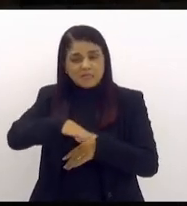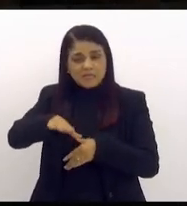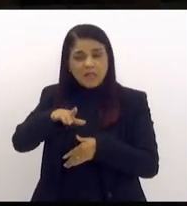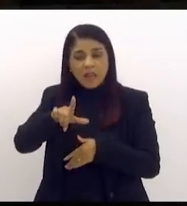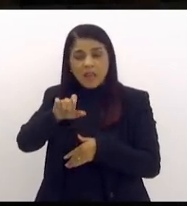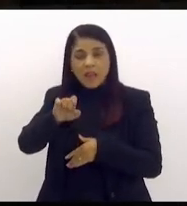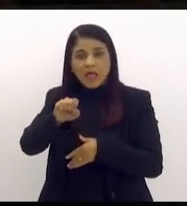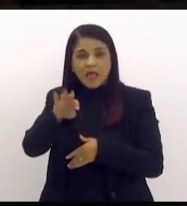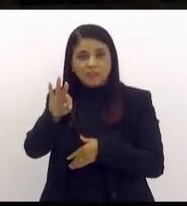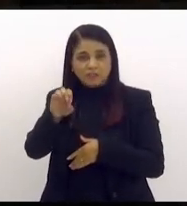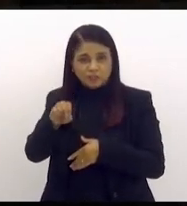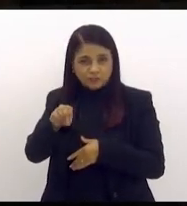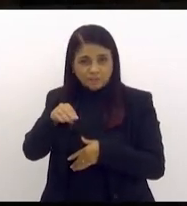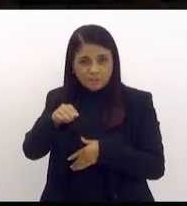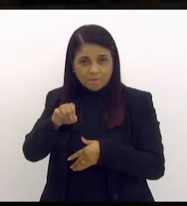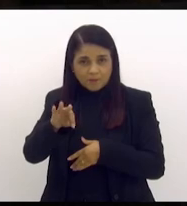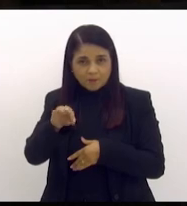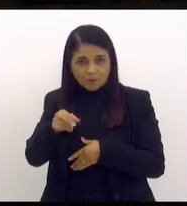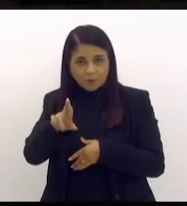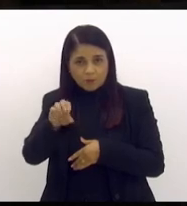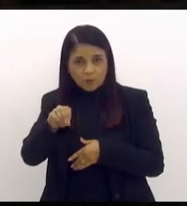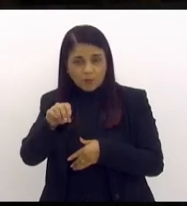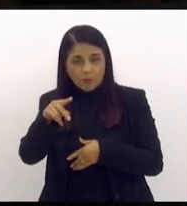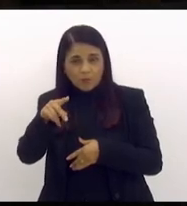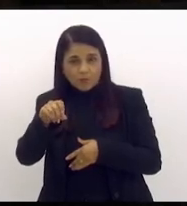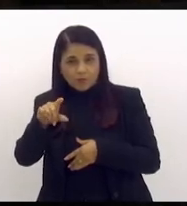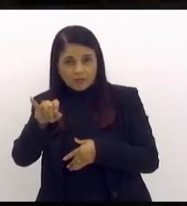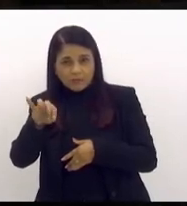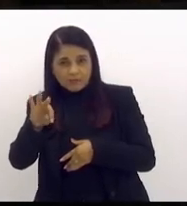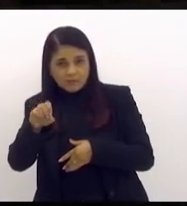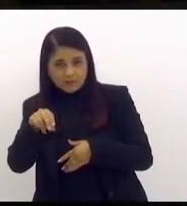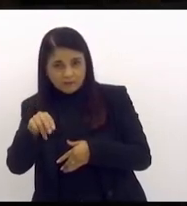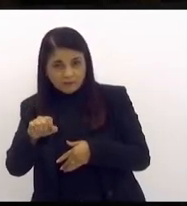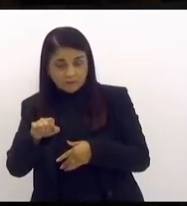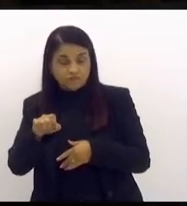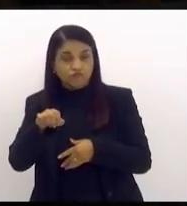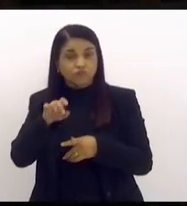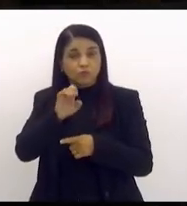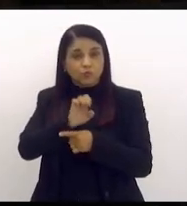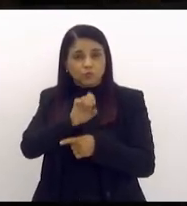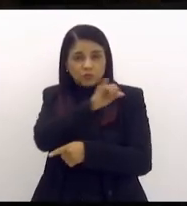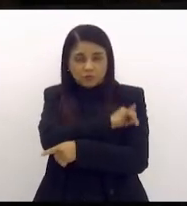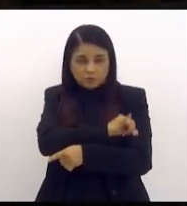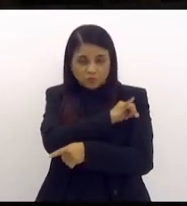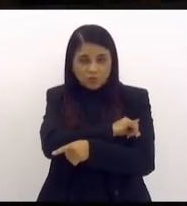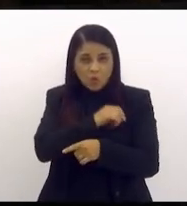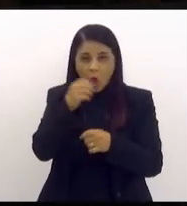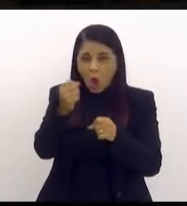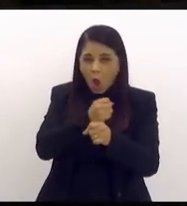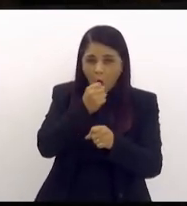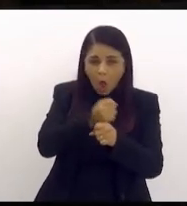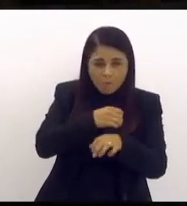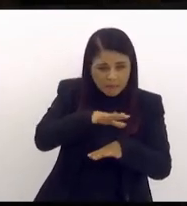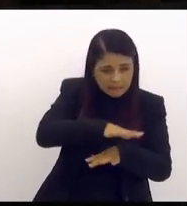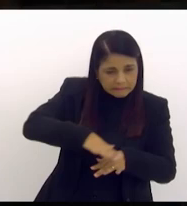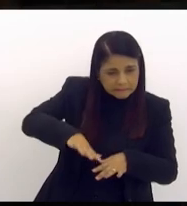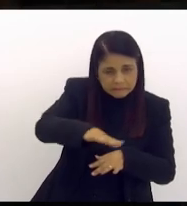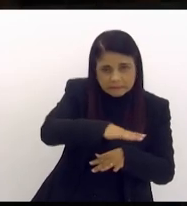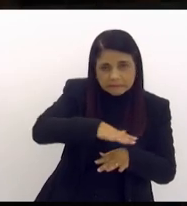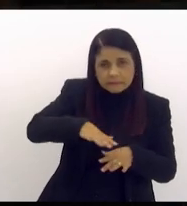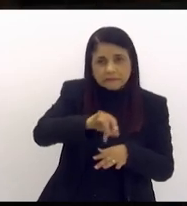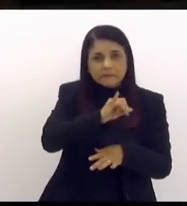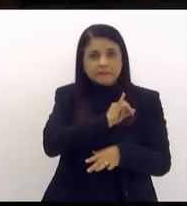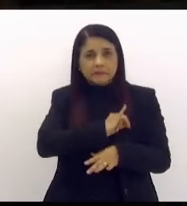Metropolitana do Rio de Janeiro e a gente viu toda aquela movimentação né de obra uma obra nunca Vista naquela região uma